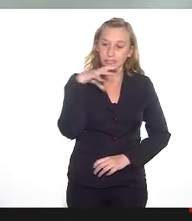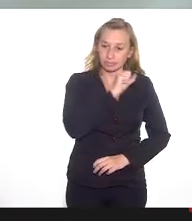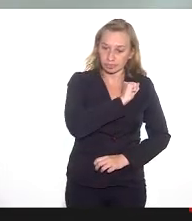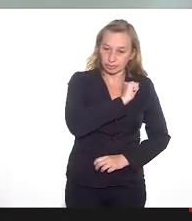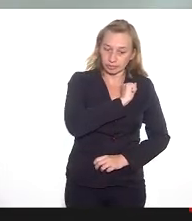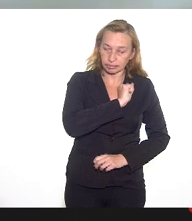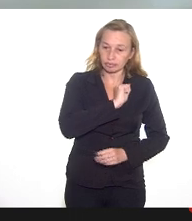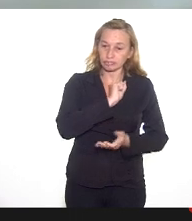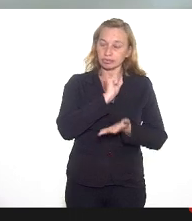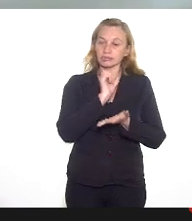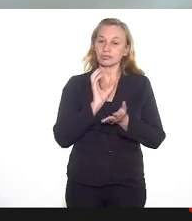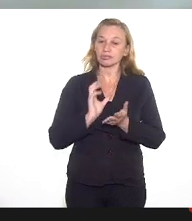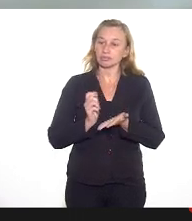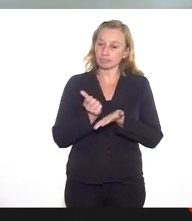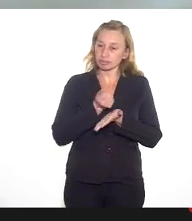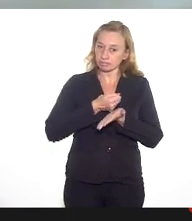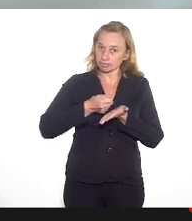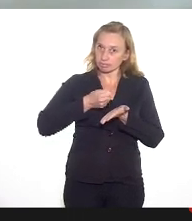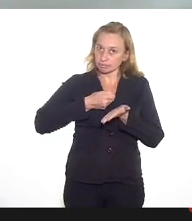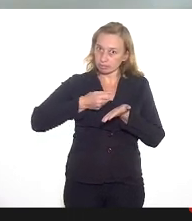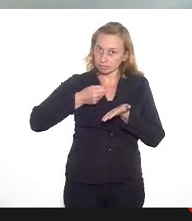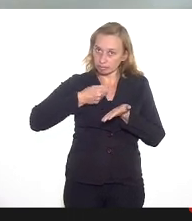minhas anotações,